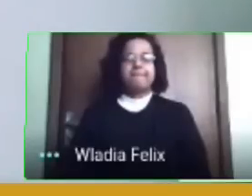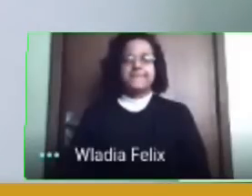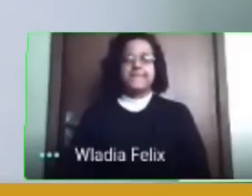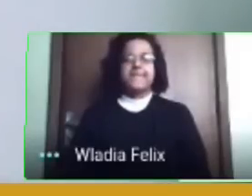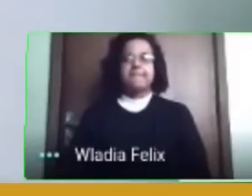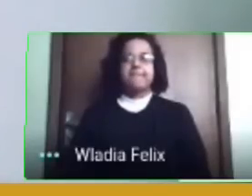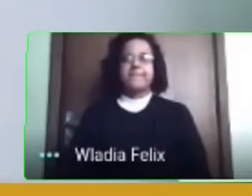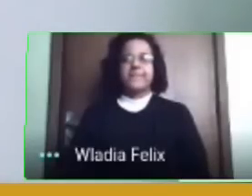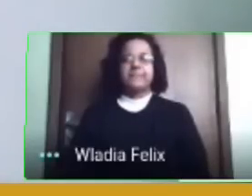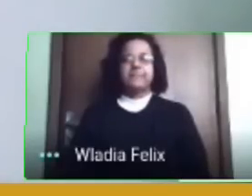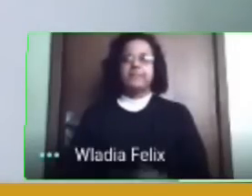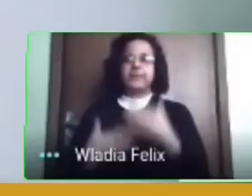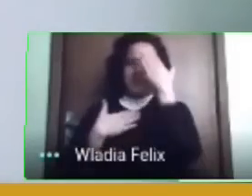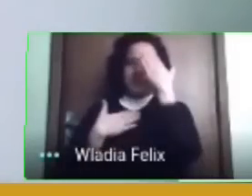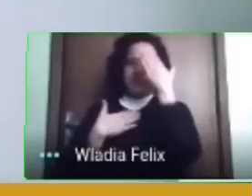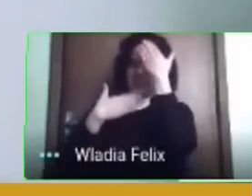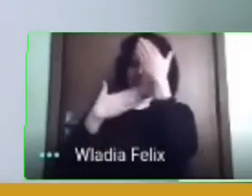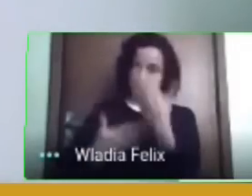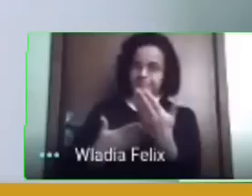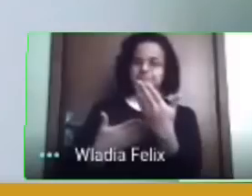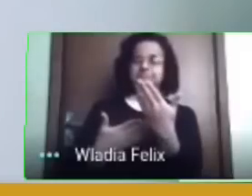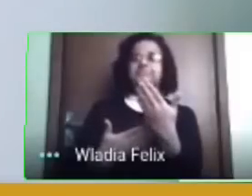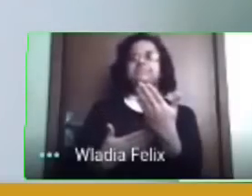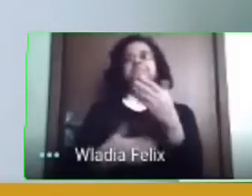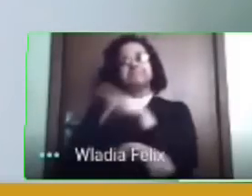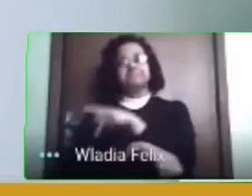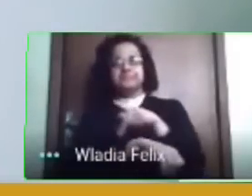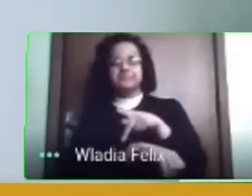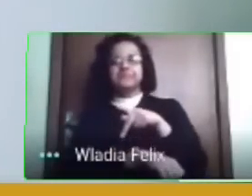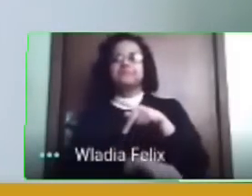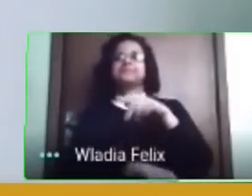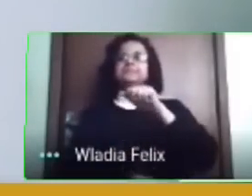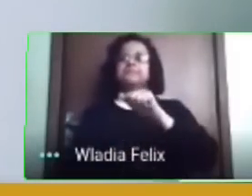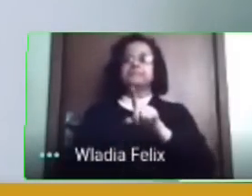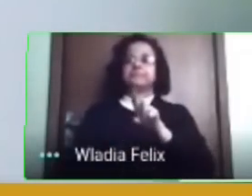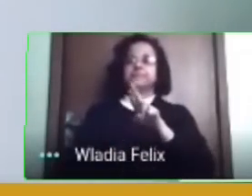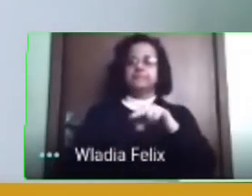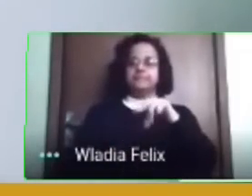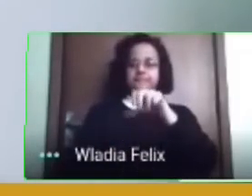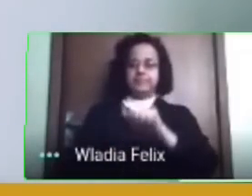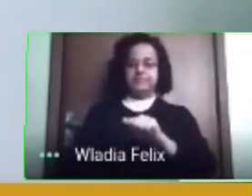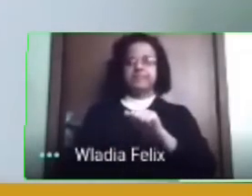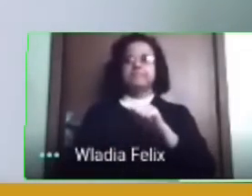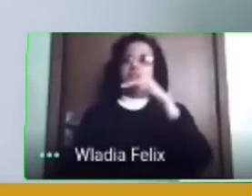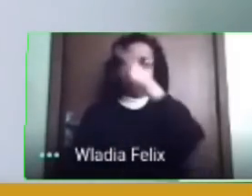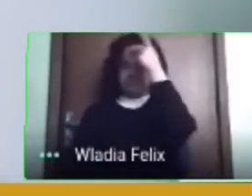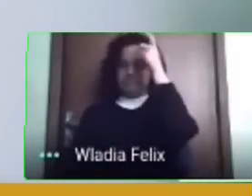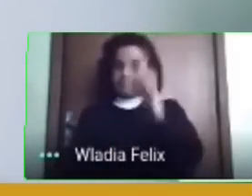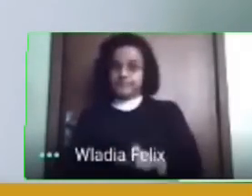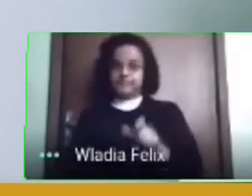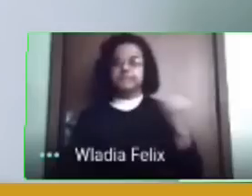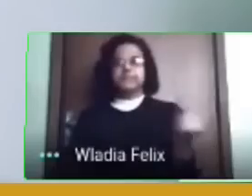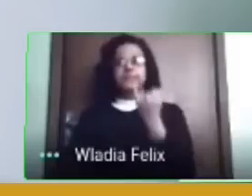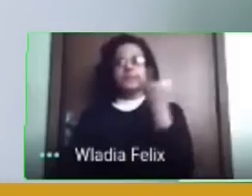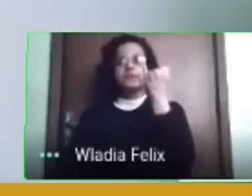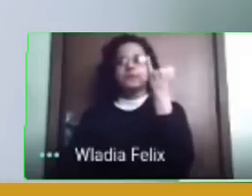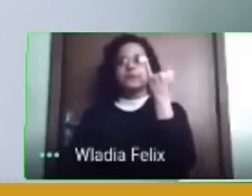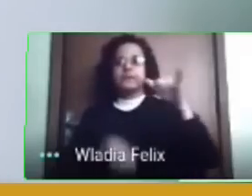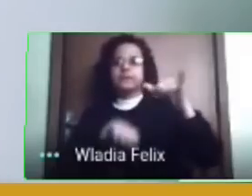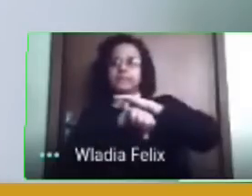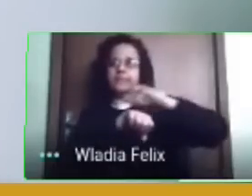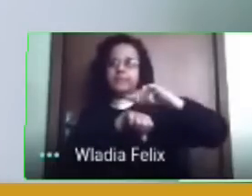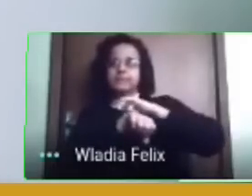Obrigada, professora Nagal, nossa colaboradora, pessoa importante nessa estratégia de enfrentamento e combate